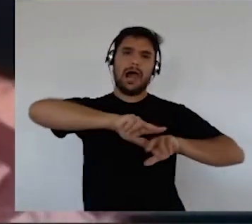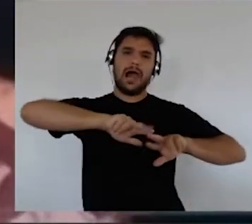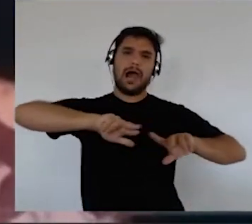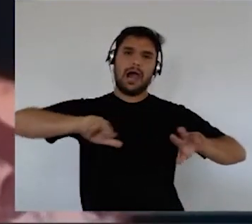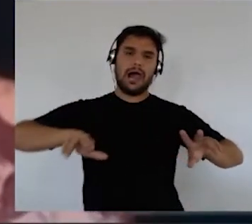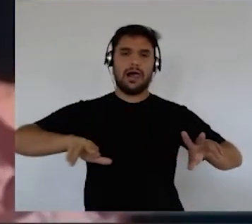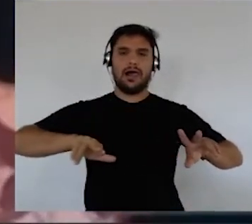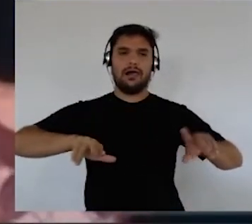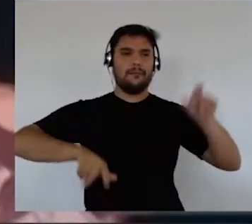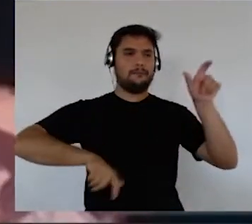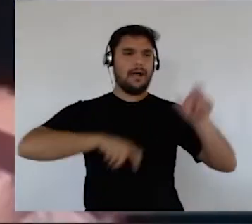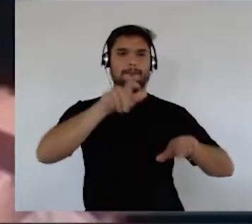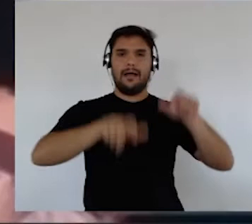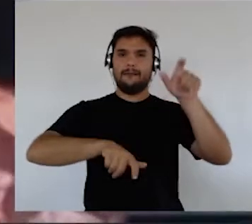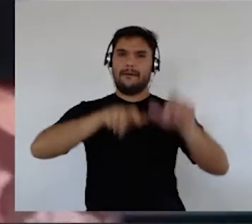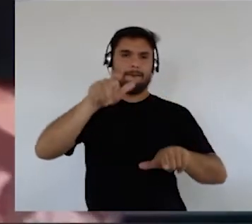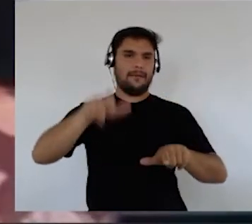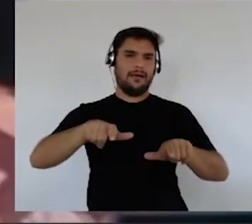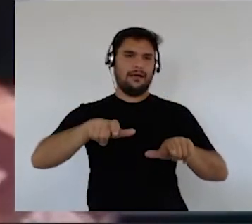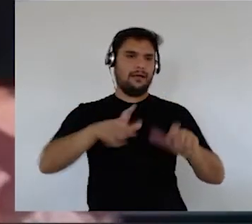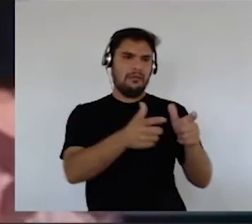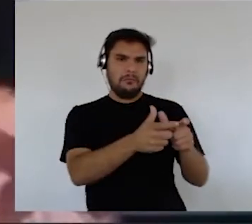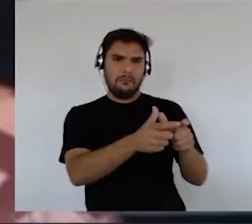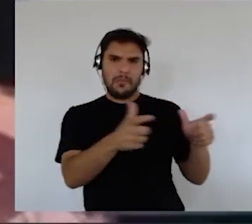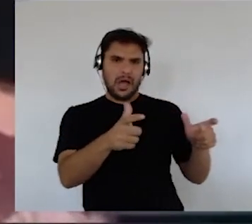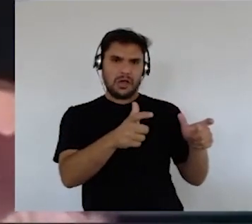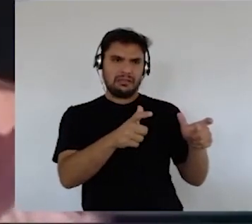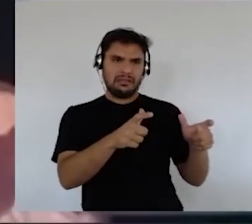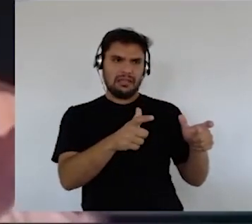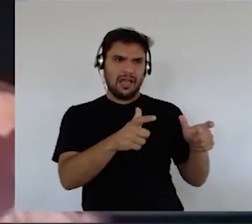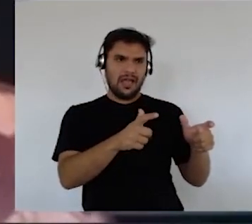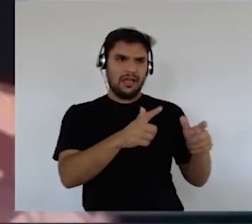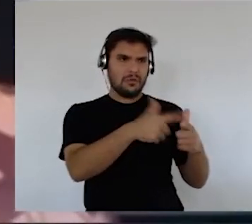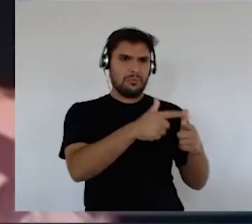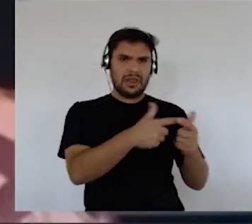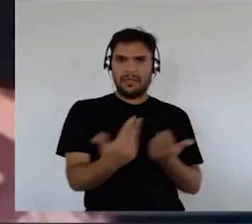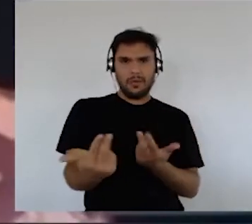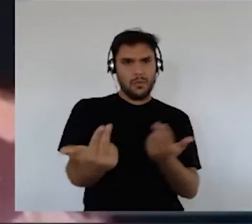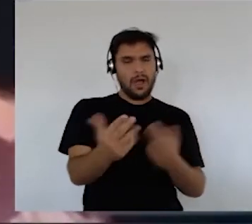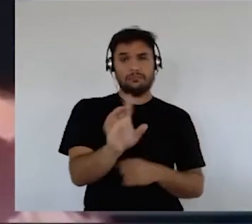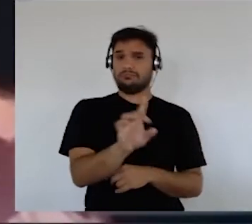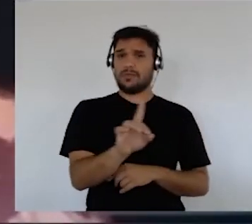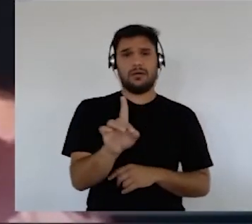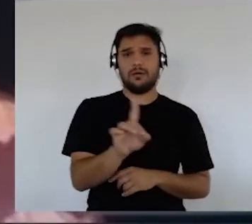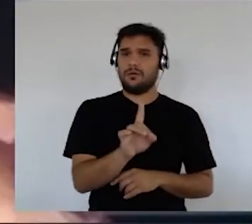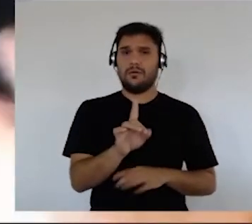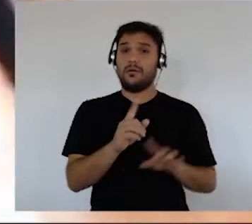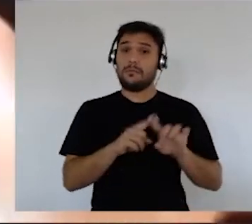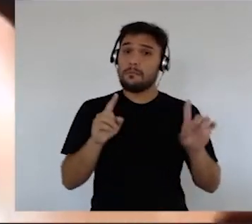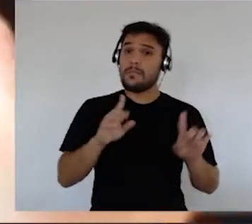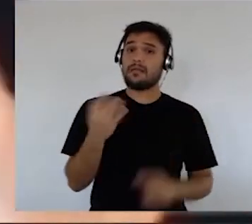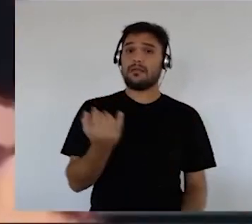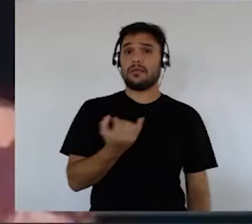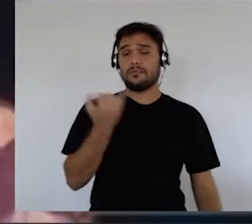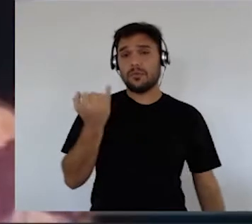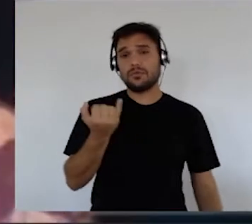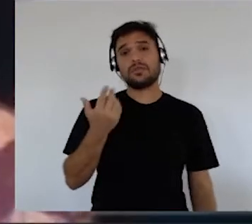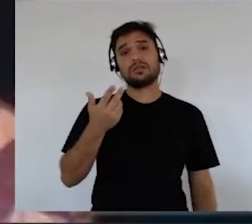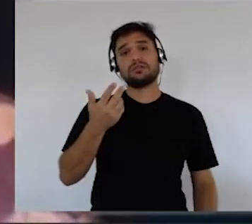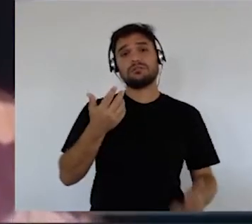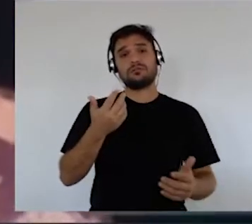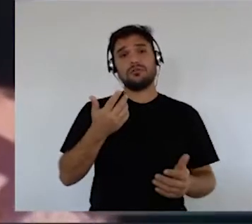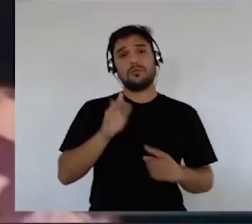plurais. Nem todas as mulheres vivem os mesmos desafios. E aí é importante a gente falar sobre